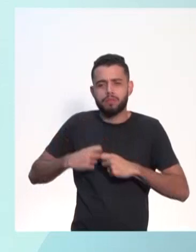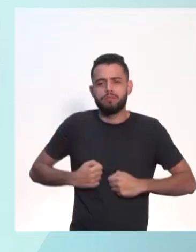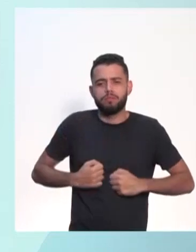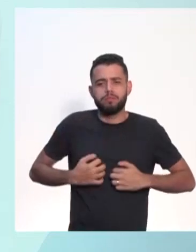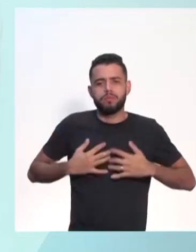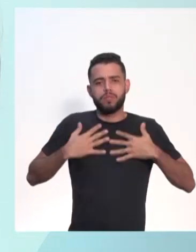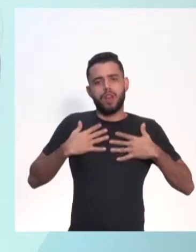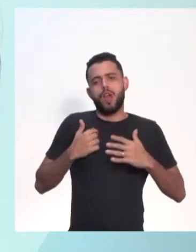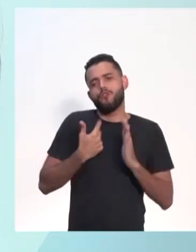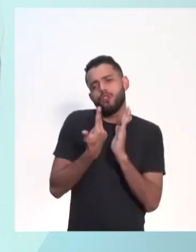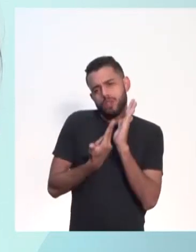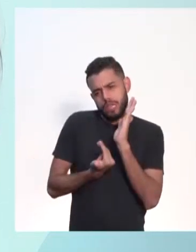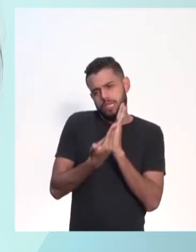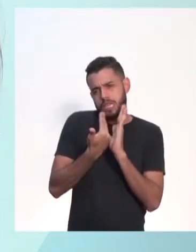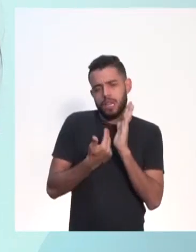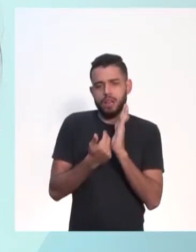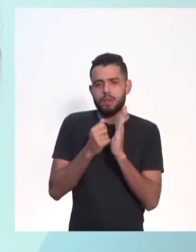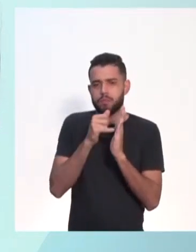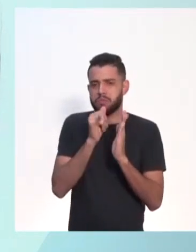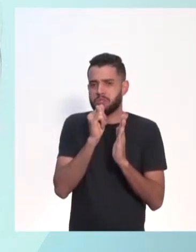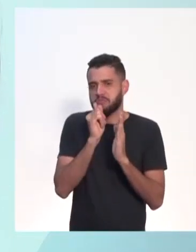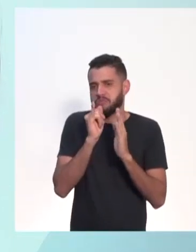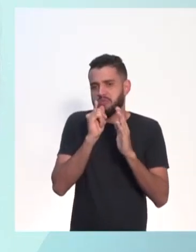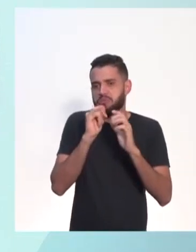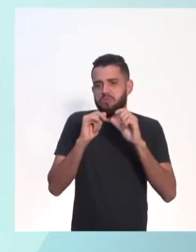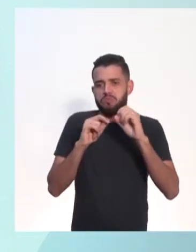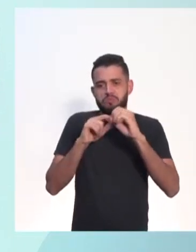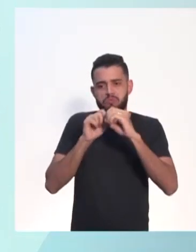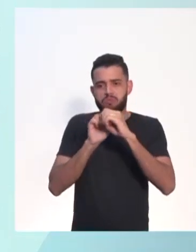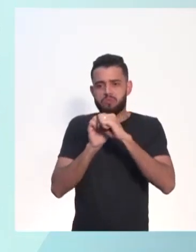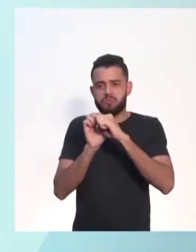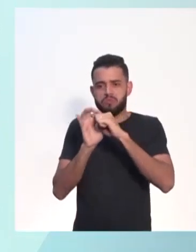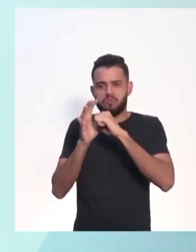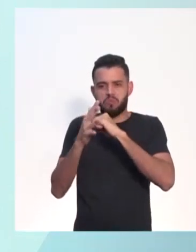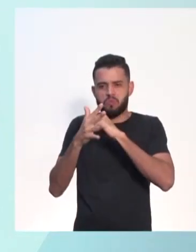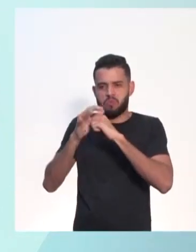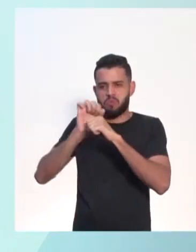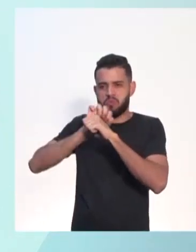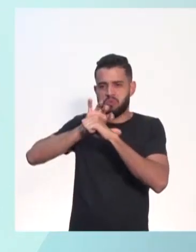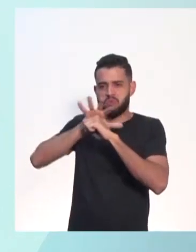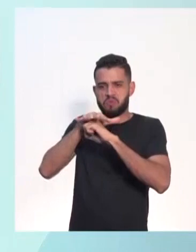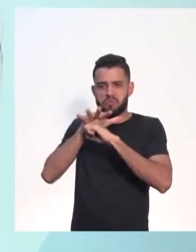e desenhar algum corpo estranho